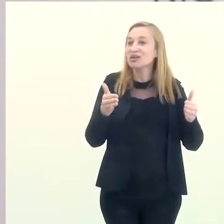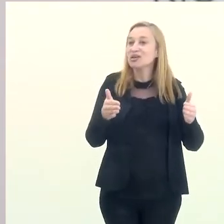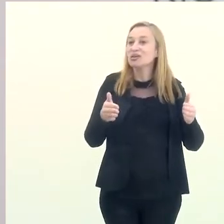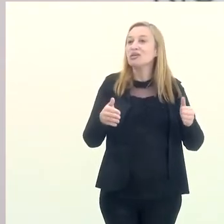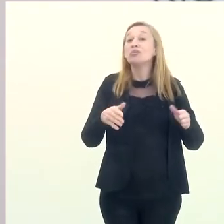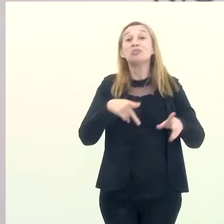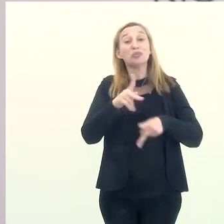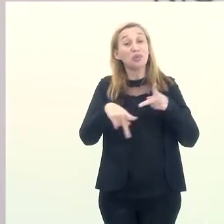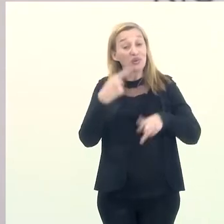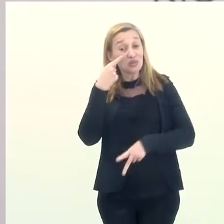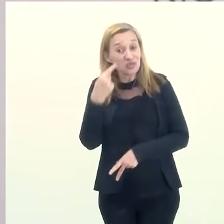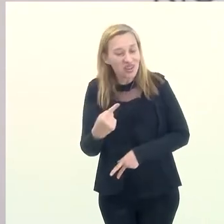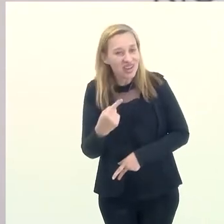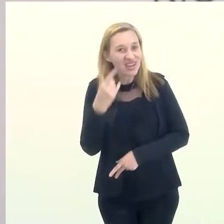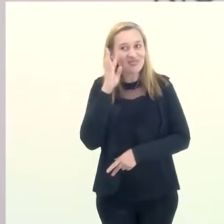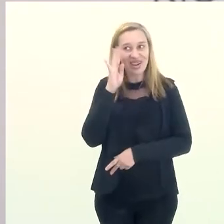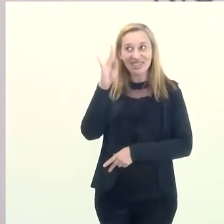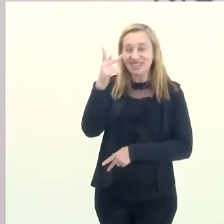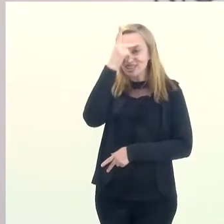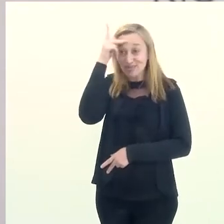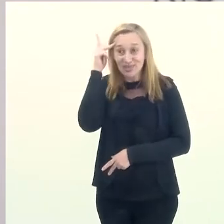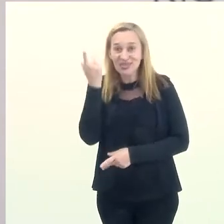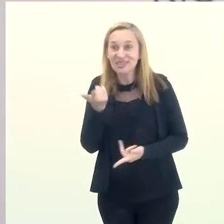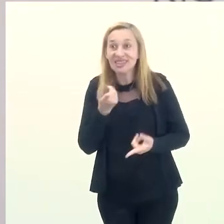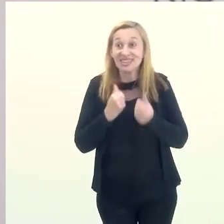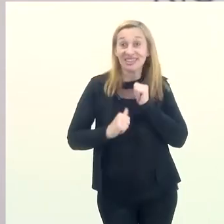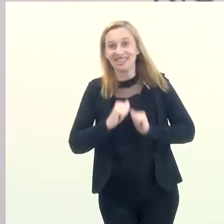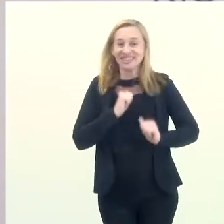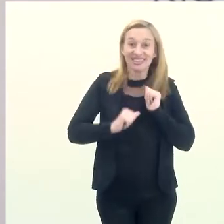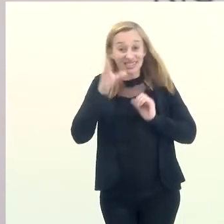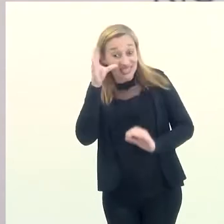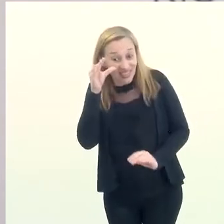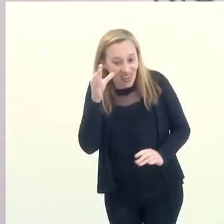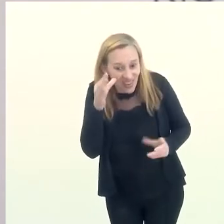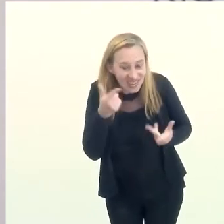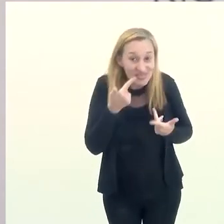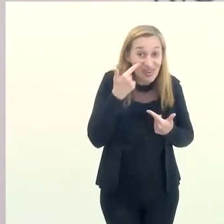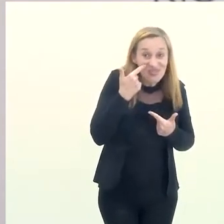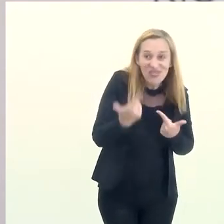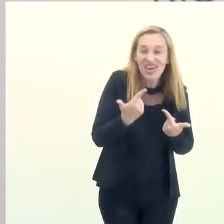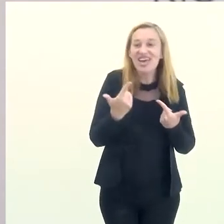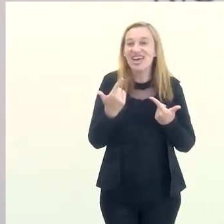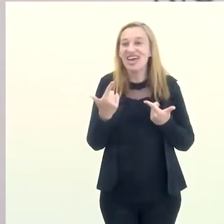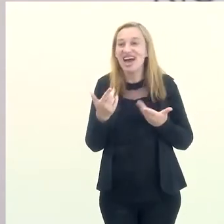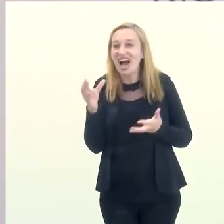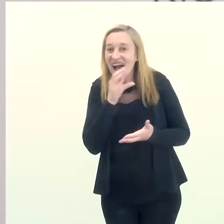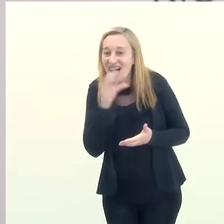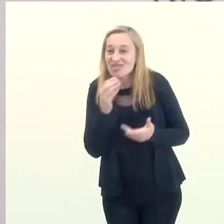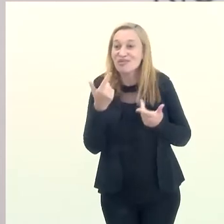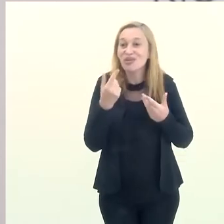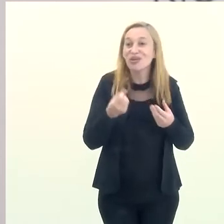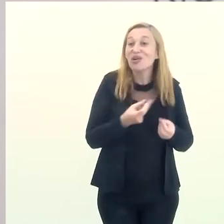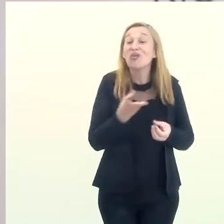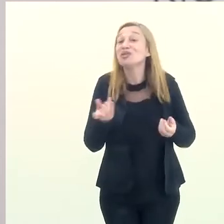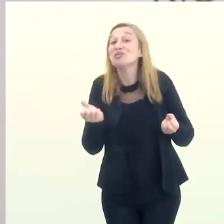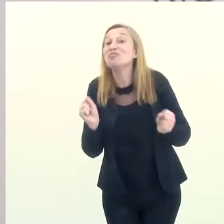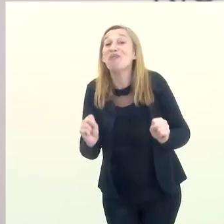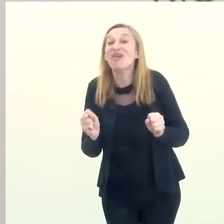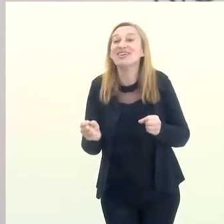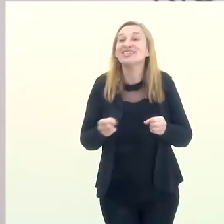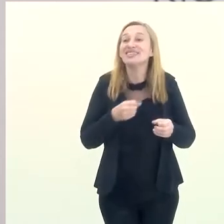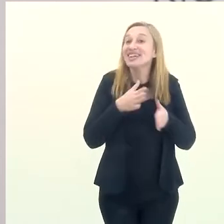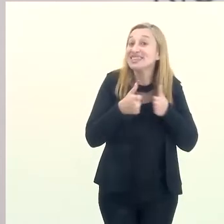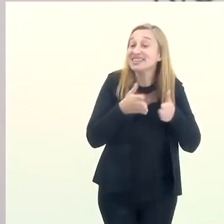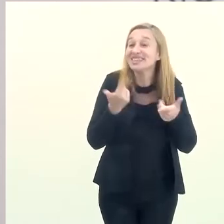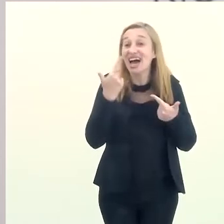as portas para o grande público? Eu imagino que as pessoas estejam curiosas, já queiram ir antecipar, saber quando que elas